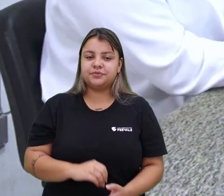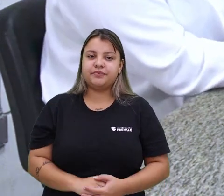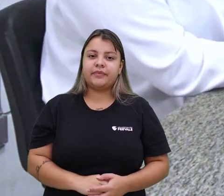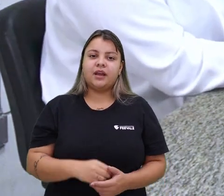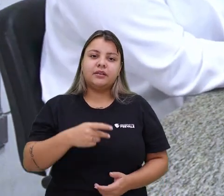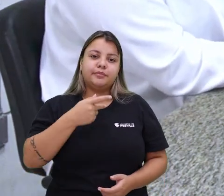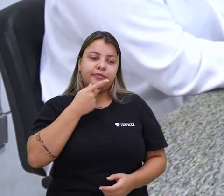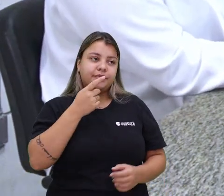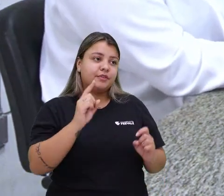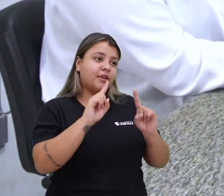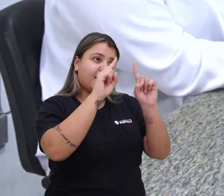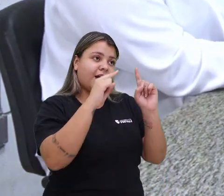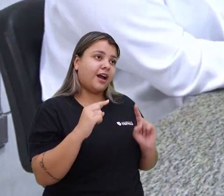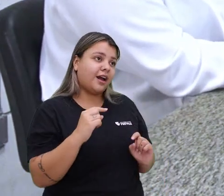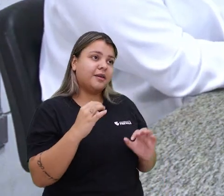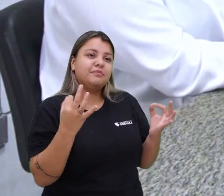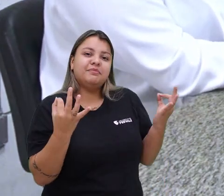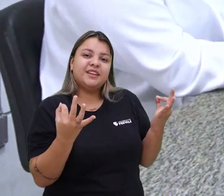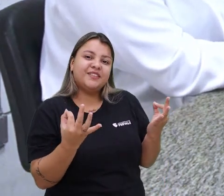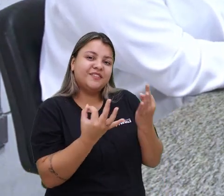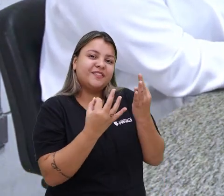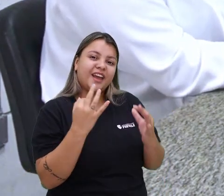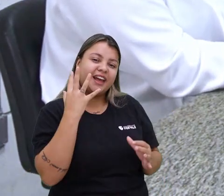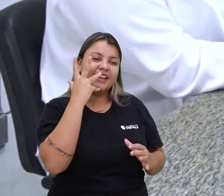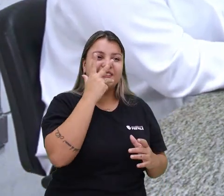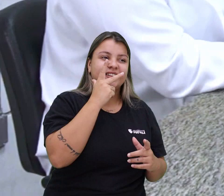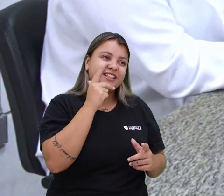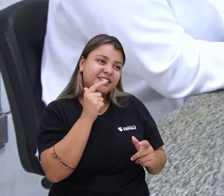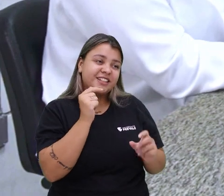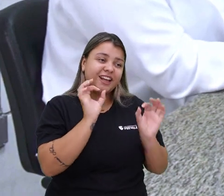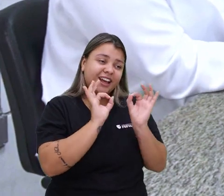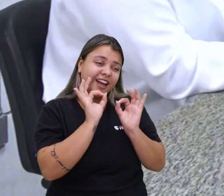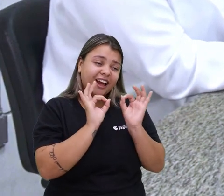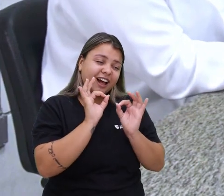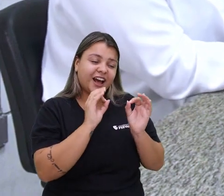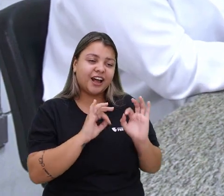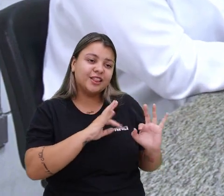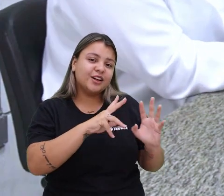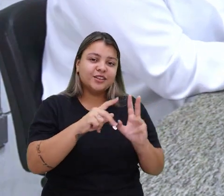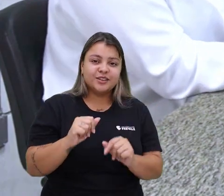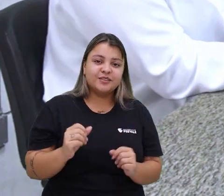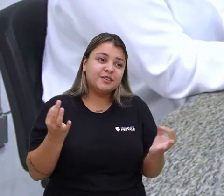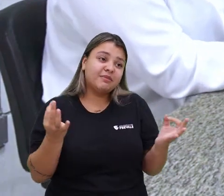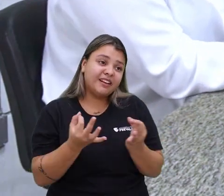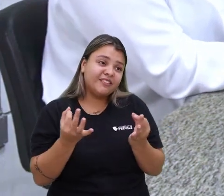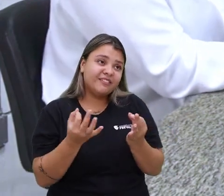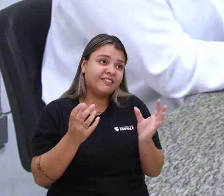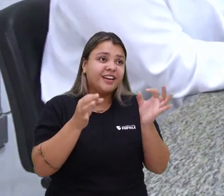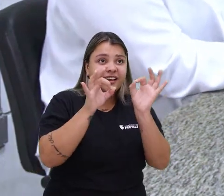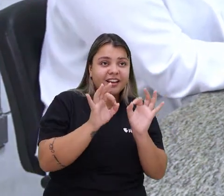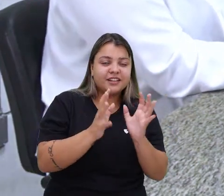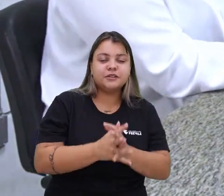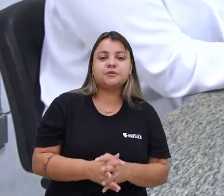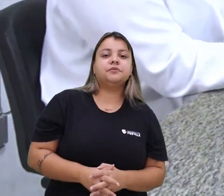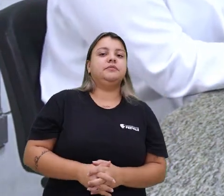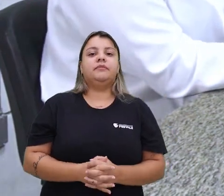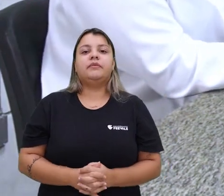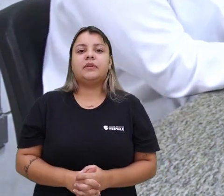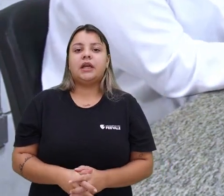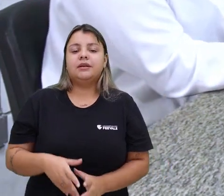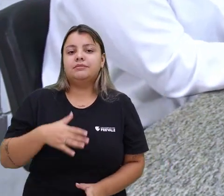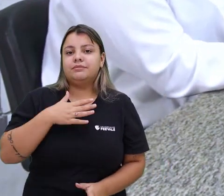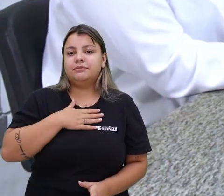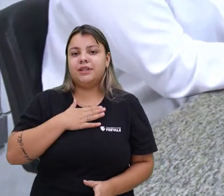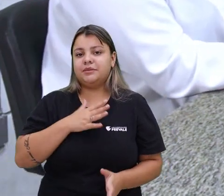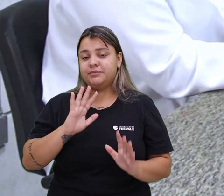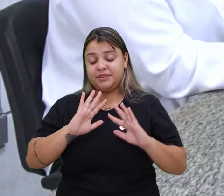uma aquele lugar né É é lindo né ai o castelinho tem que ser tudo perfeitinho né e para mim